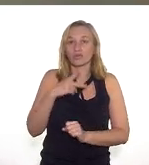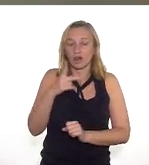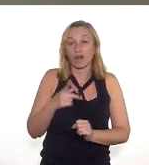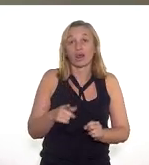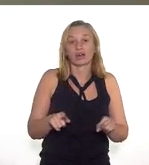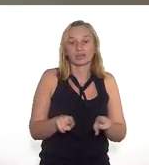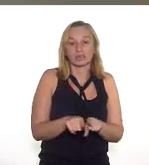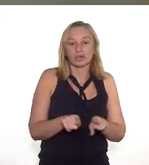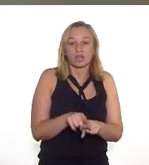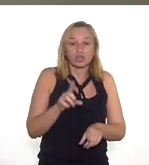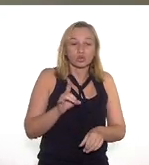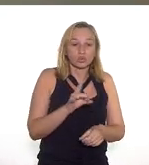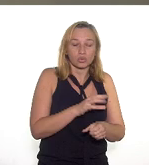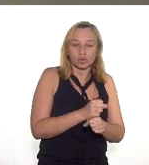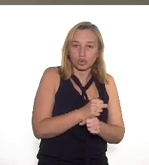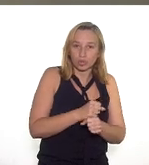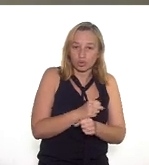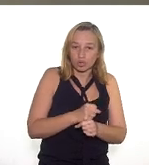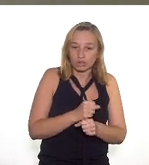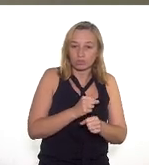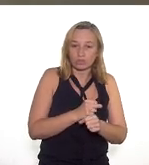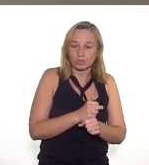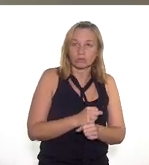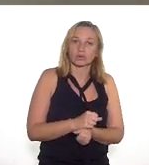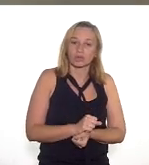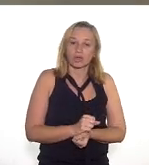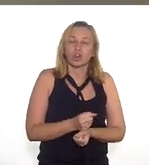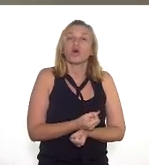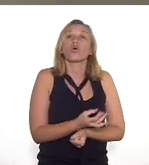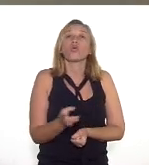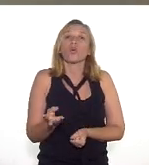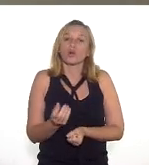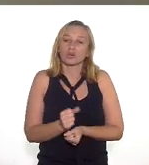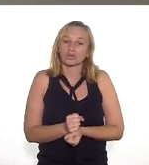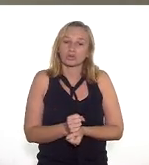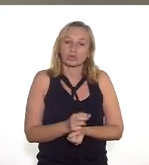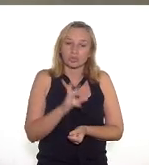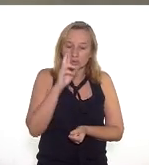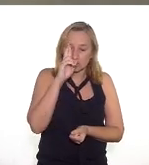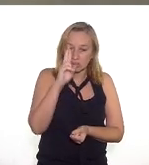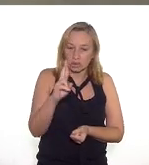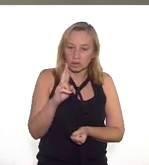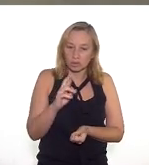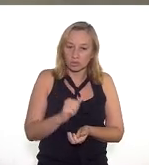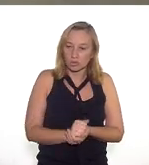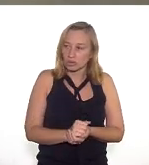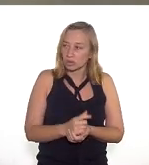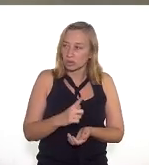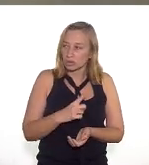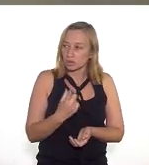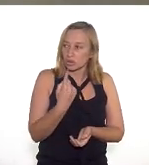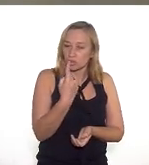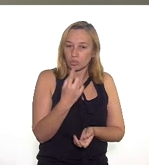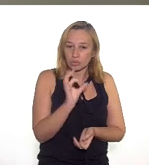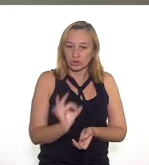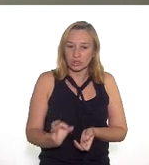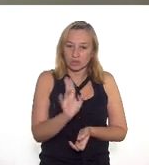se nos últimos anos, ano a ano, quanto os senhores glosaram desse 1% a cada